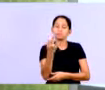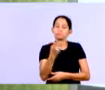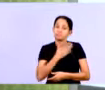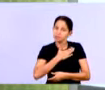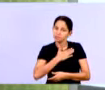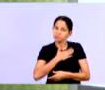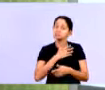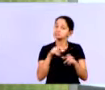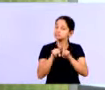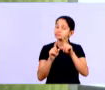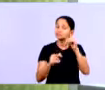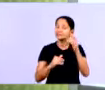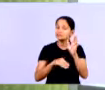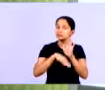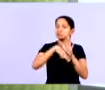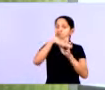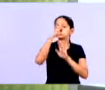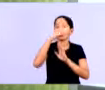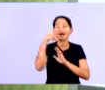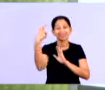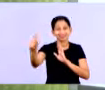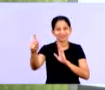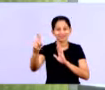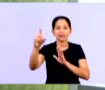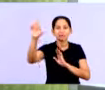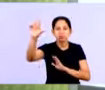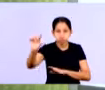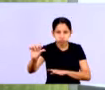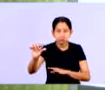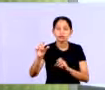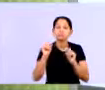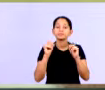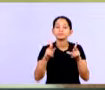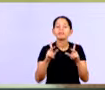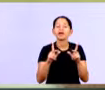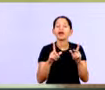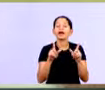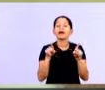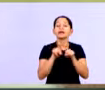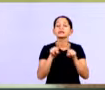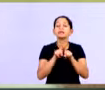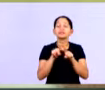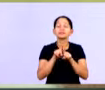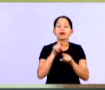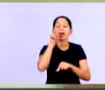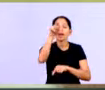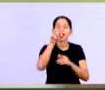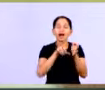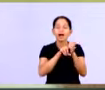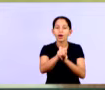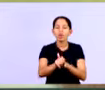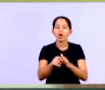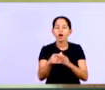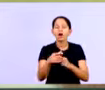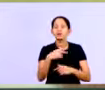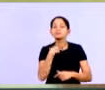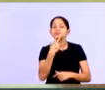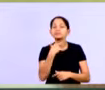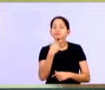maior. Quando eu quero pagar, essa taxa precisa ser menor. Gente, o pessoal está avisando que caiu a voz em Cacoal. Será que o pessoal do